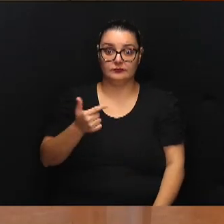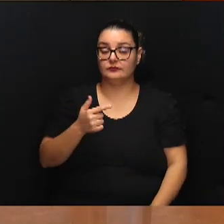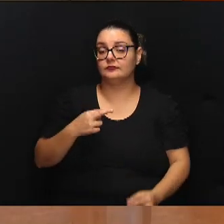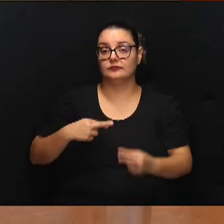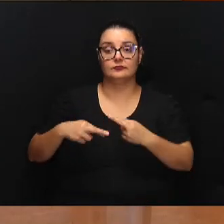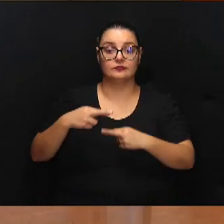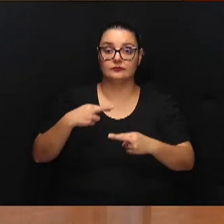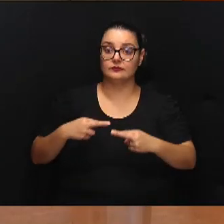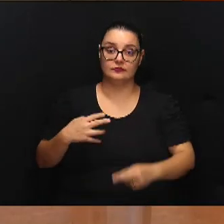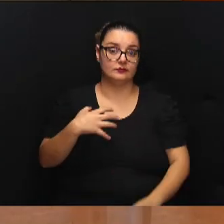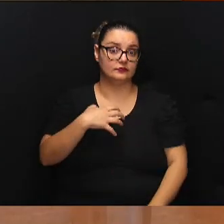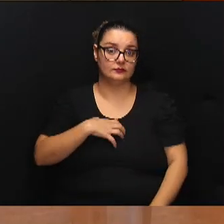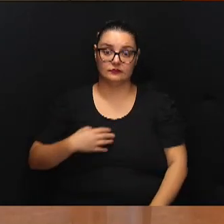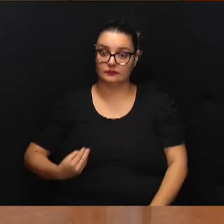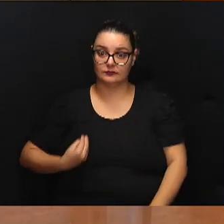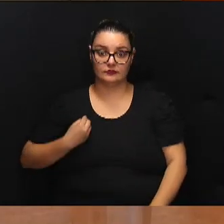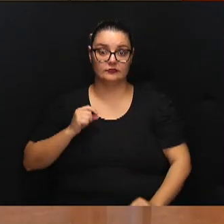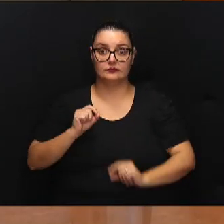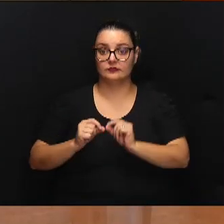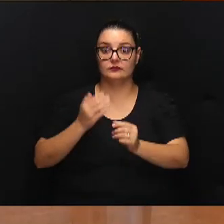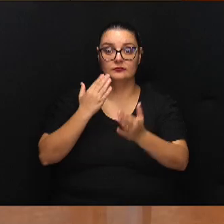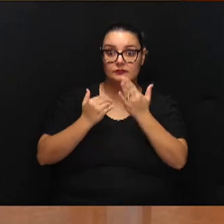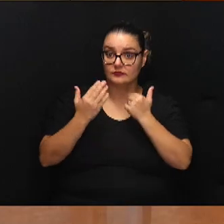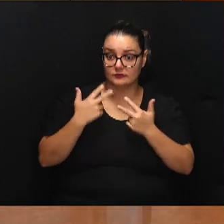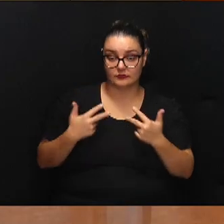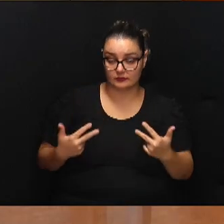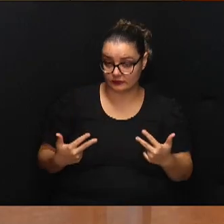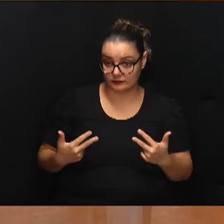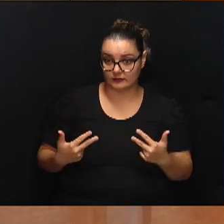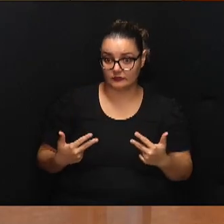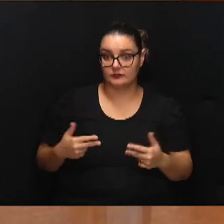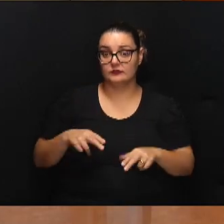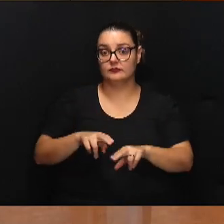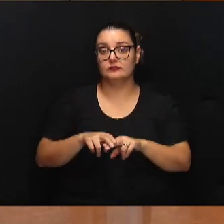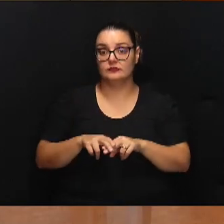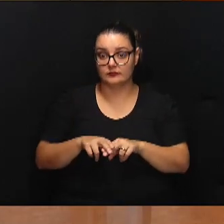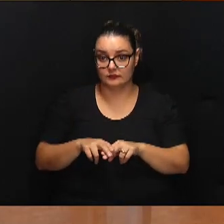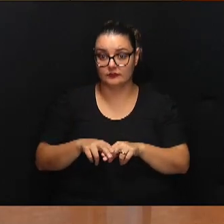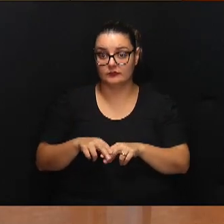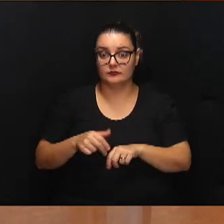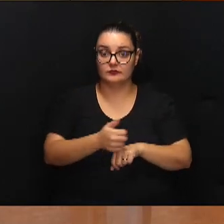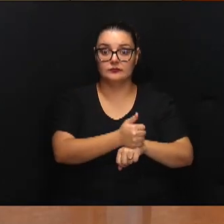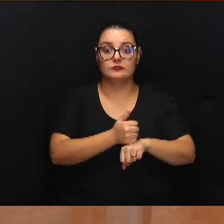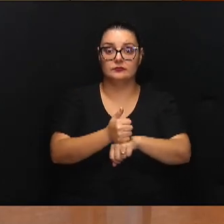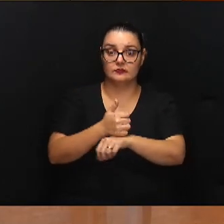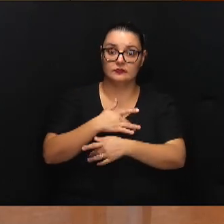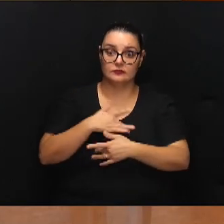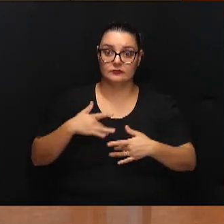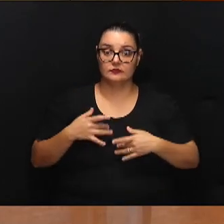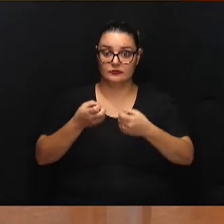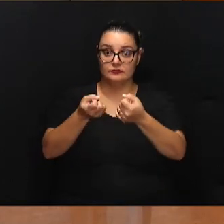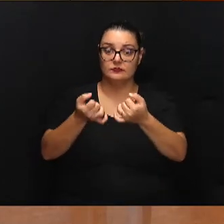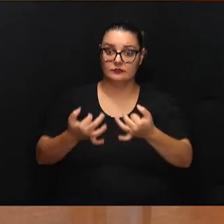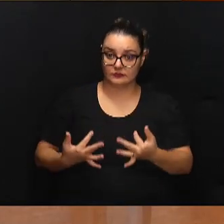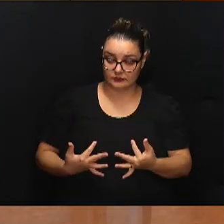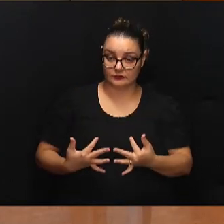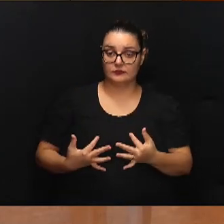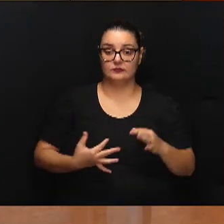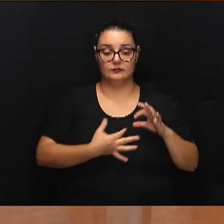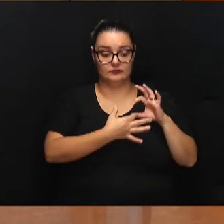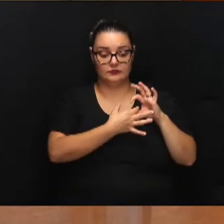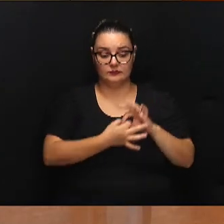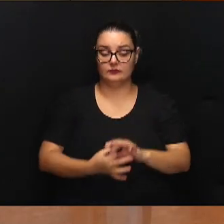com estilo de vida, o que come. Por isso eu vou chamar as nossas profissionais de saúde para explicar o contexto